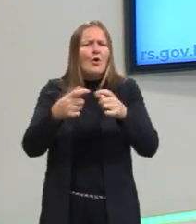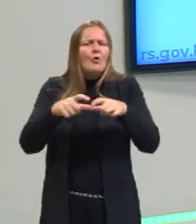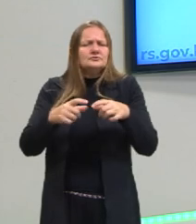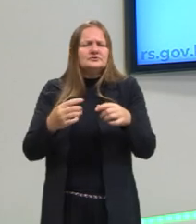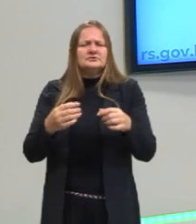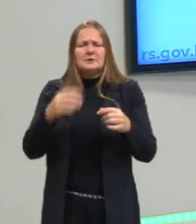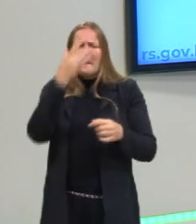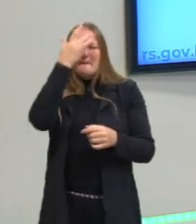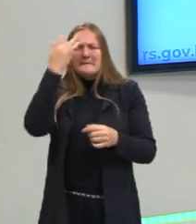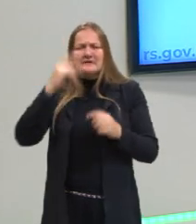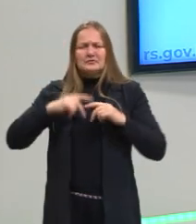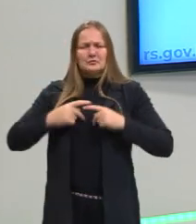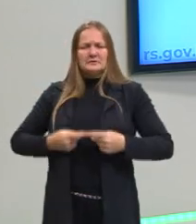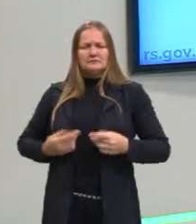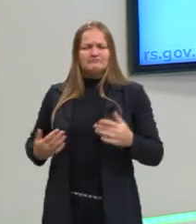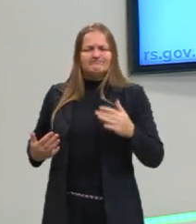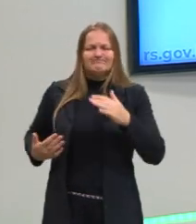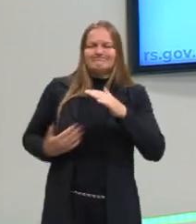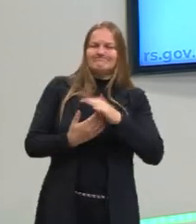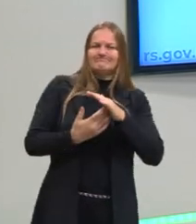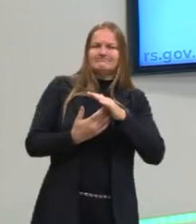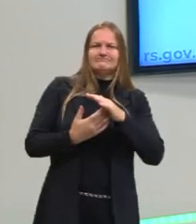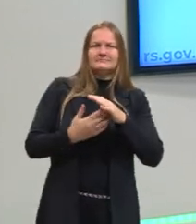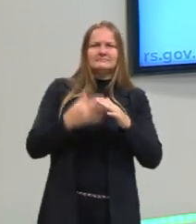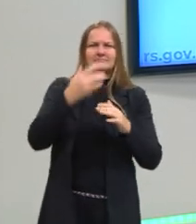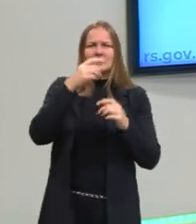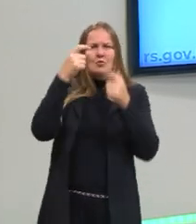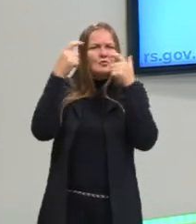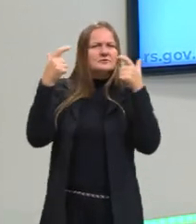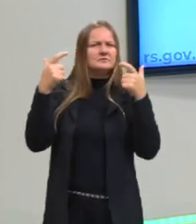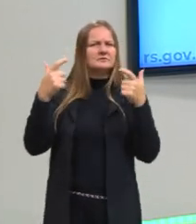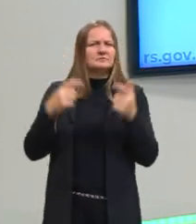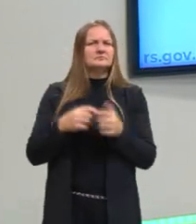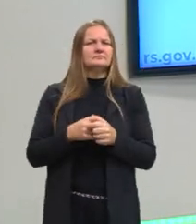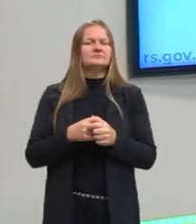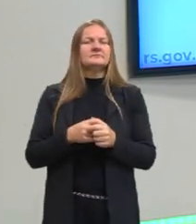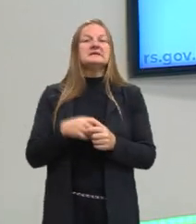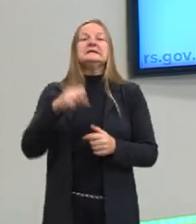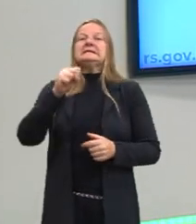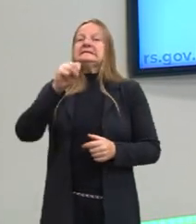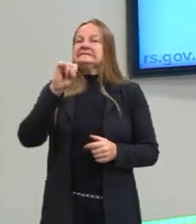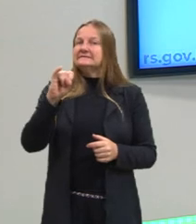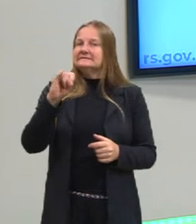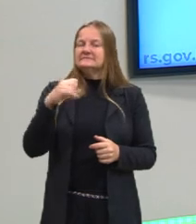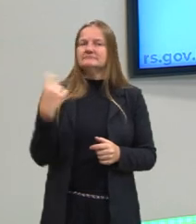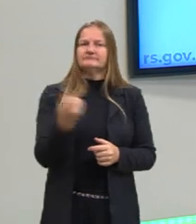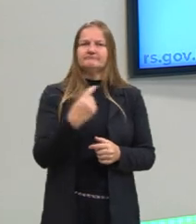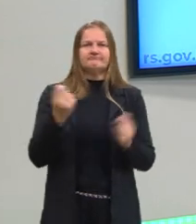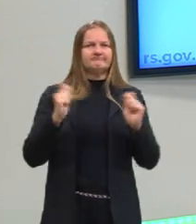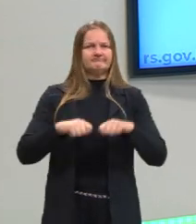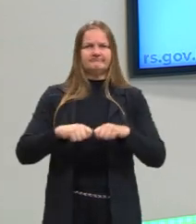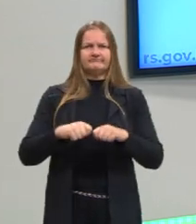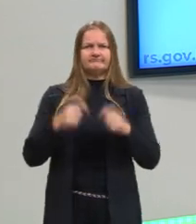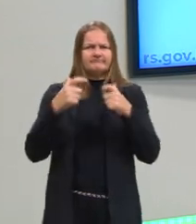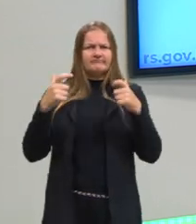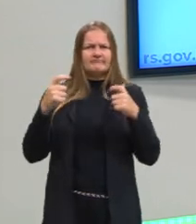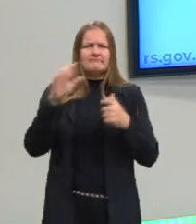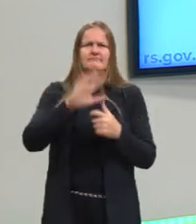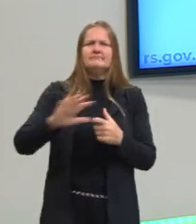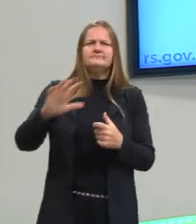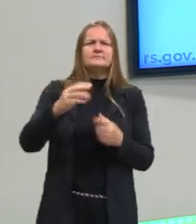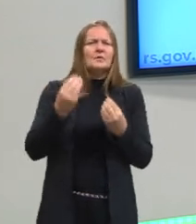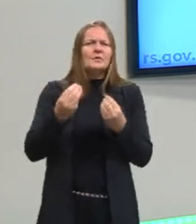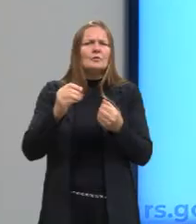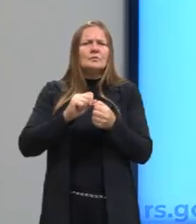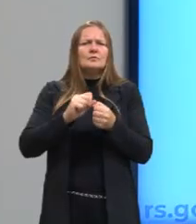onde o ser humano pode chegar o conhecimento e aí Sil nós não podemos abarcar o conhecimento como um todo